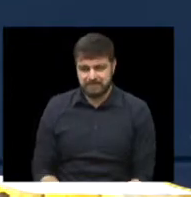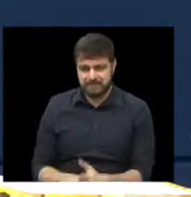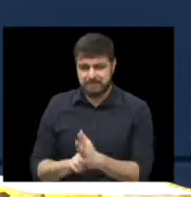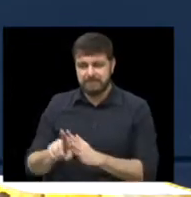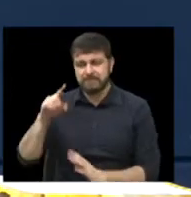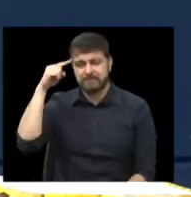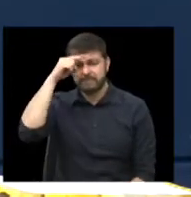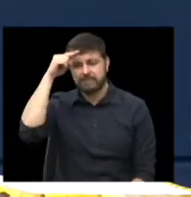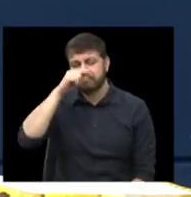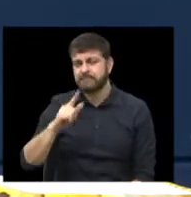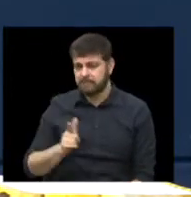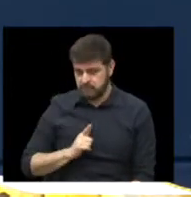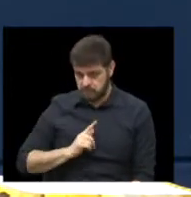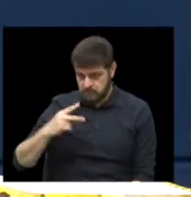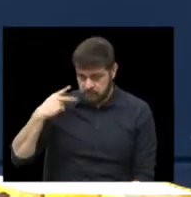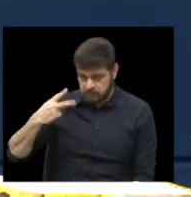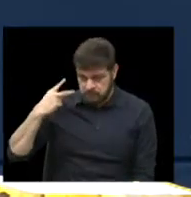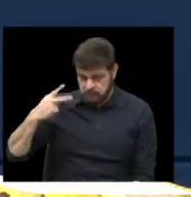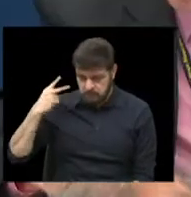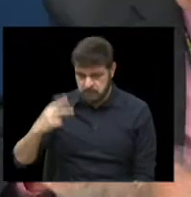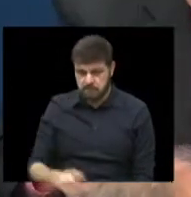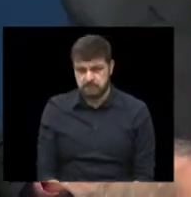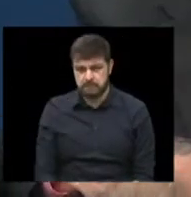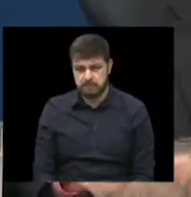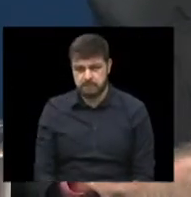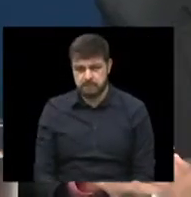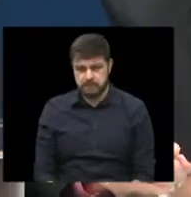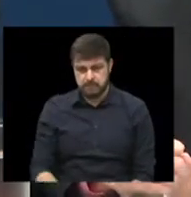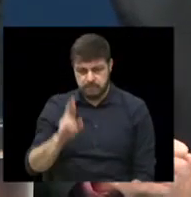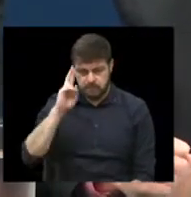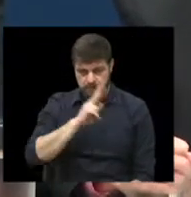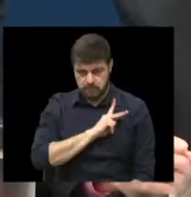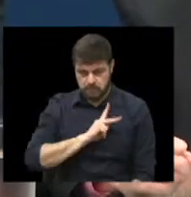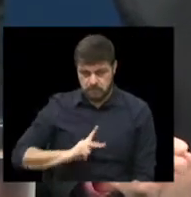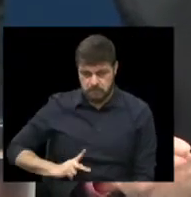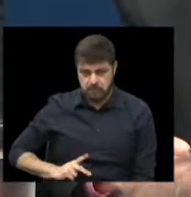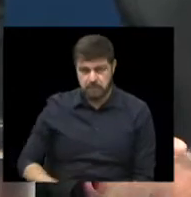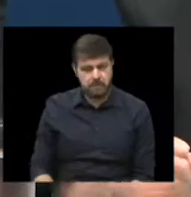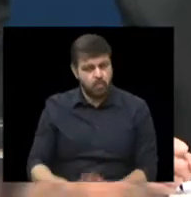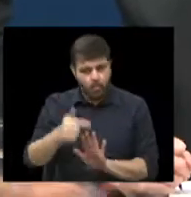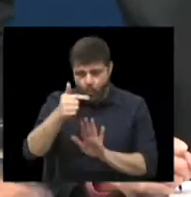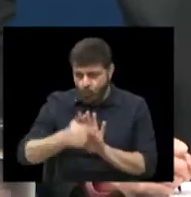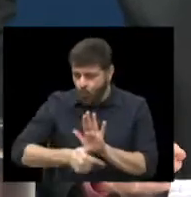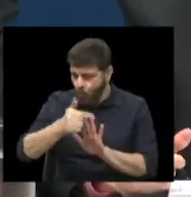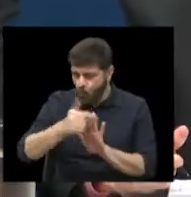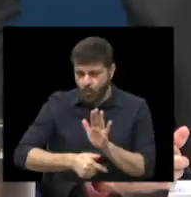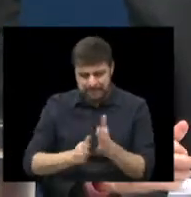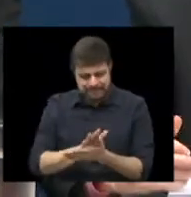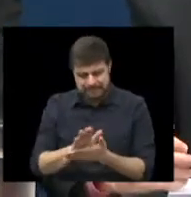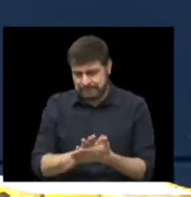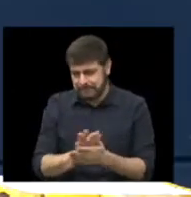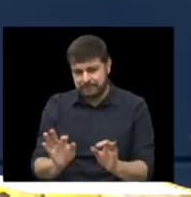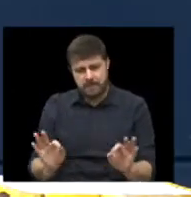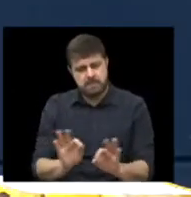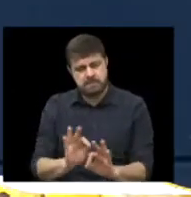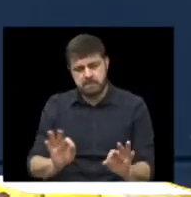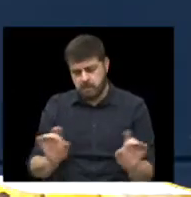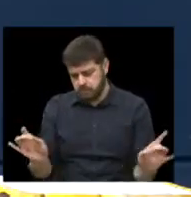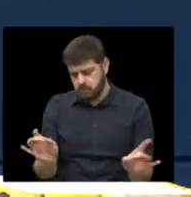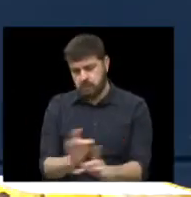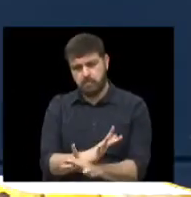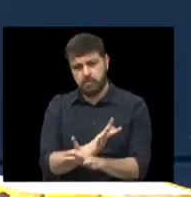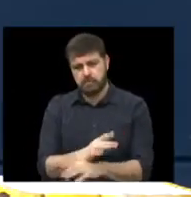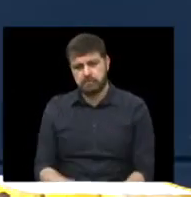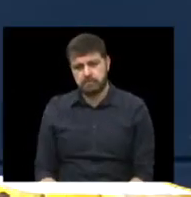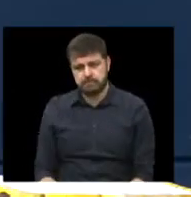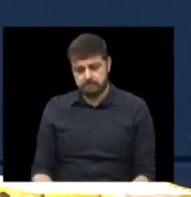Felipe Marques se existem mais vereadores inscritos. Senhor presidente Rafa Zimbaldi, não há mais vereadores inscritos. Não havendo mais